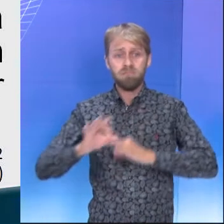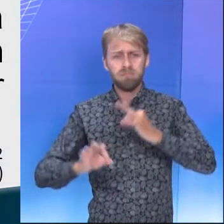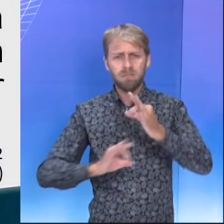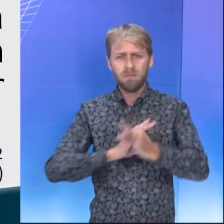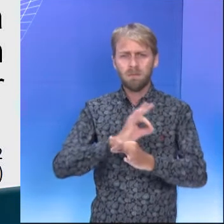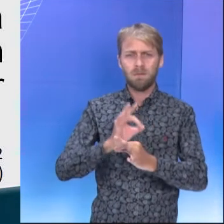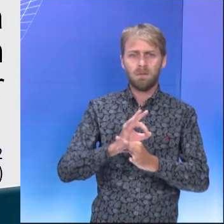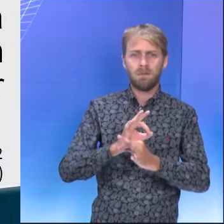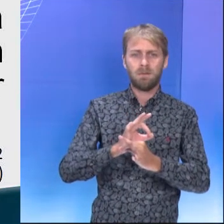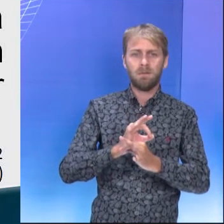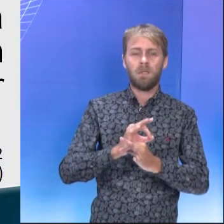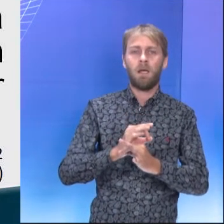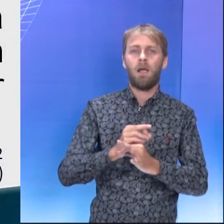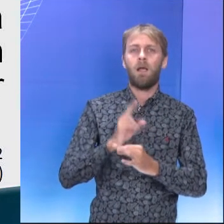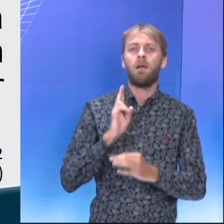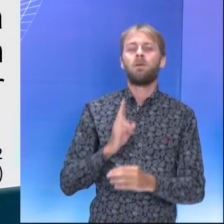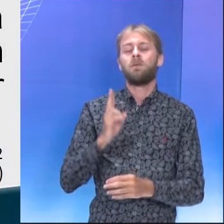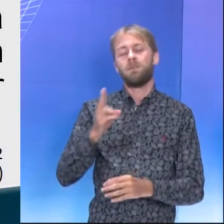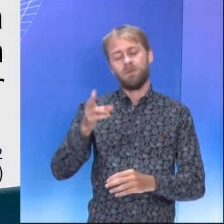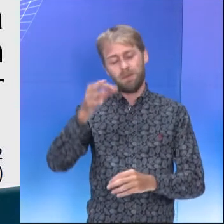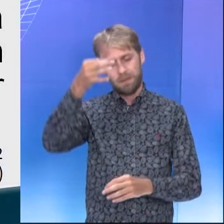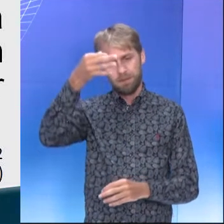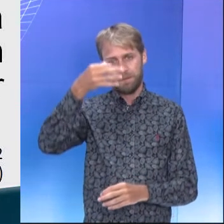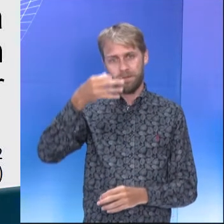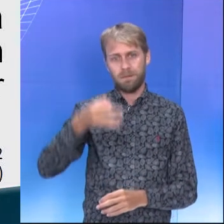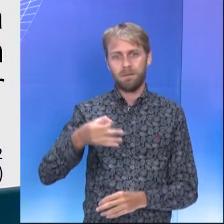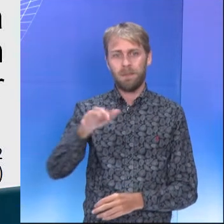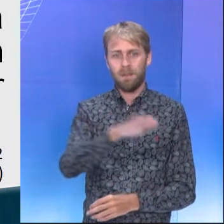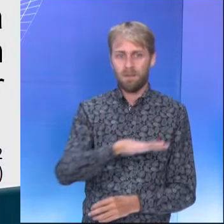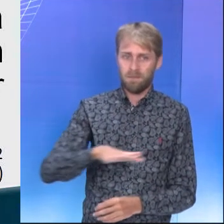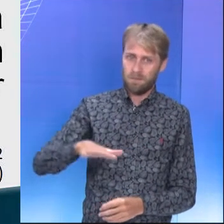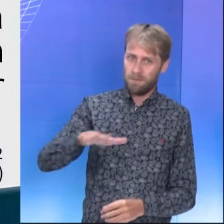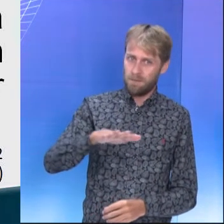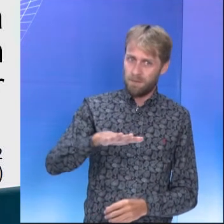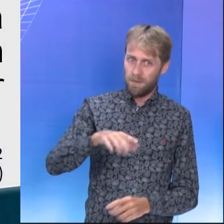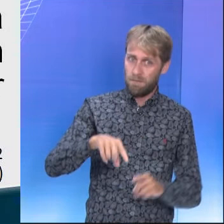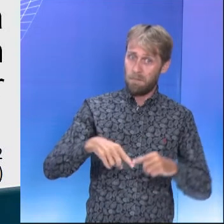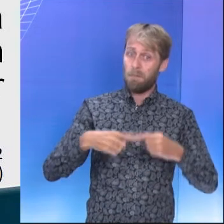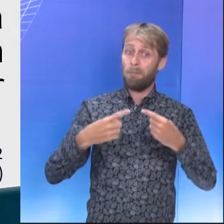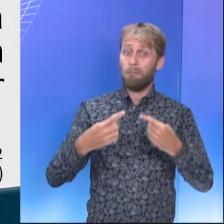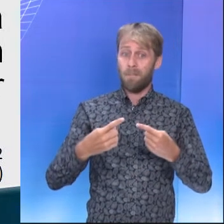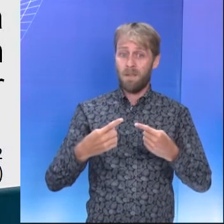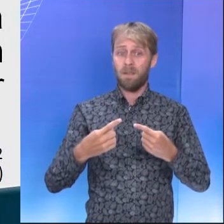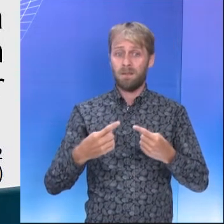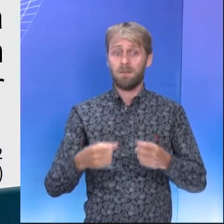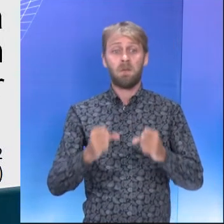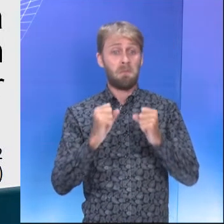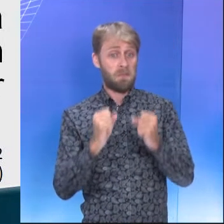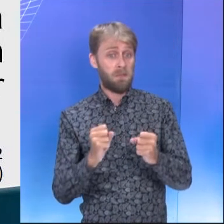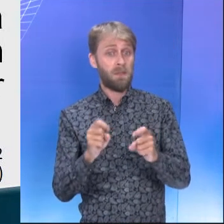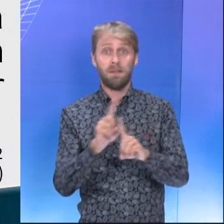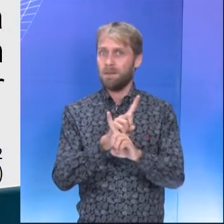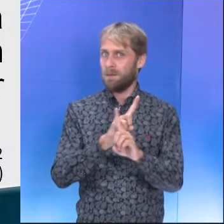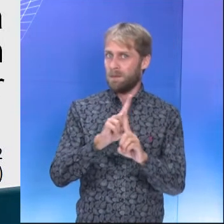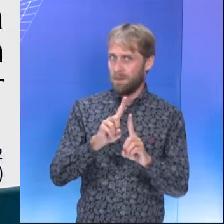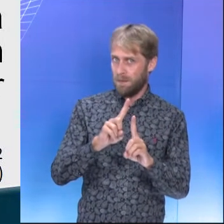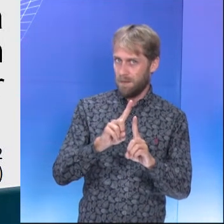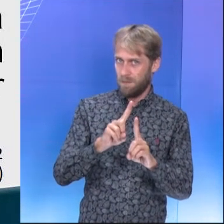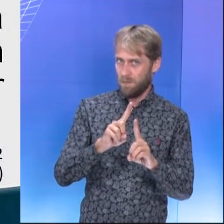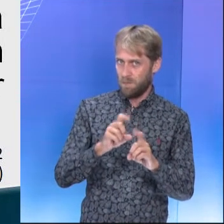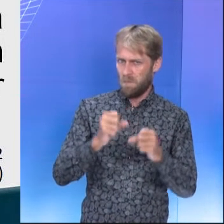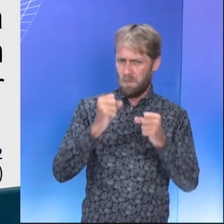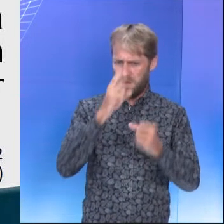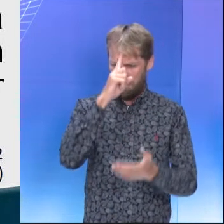a concórdia, do prestígio que lhe conhece a sociedade. Mas, evidentemente, prestígio não significa poder, e os meios em que o